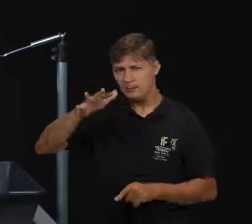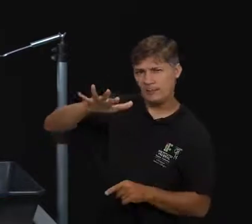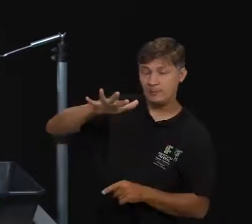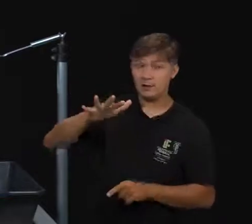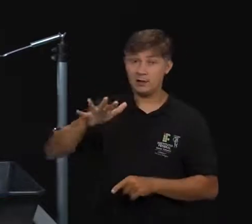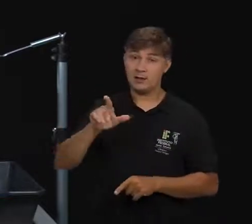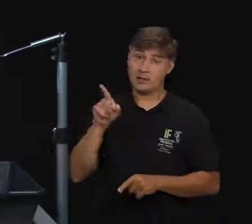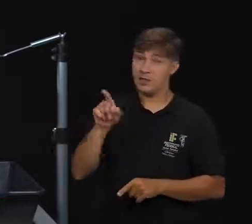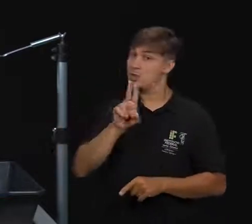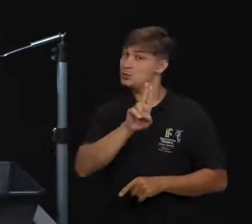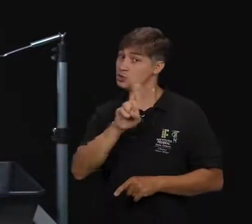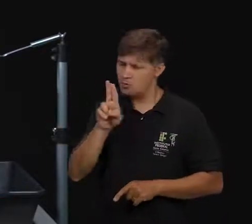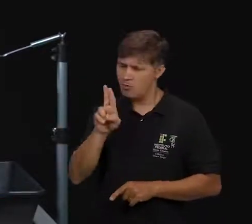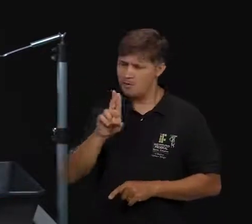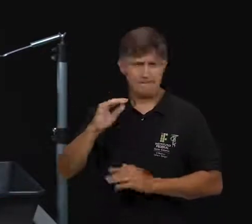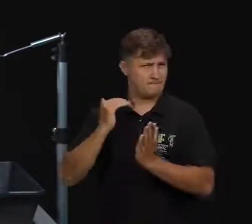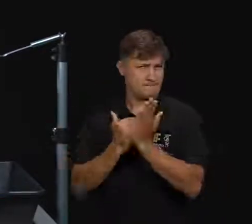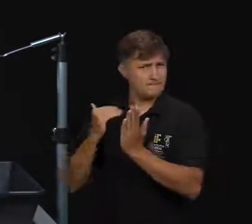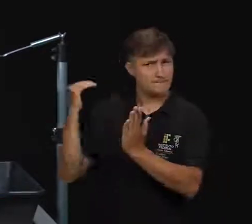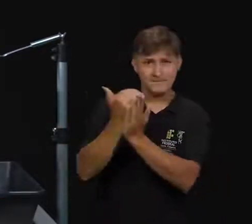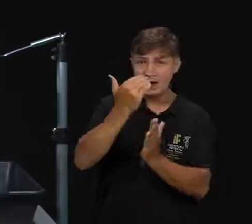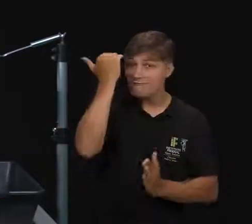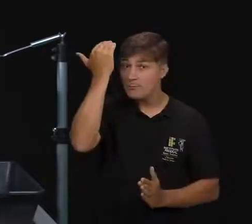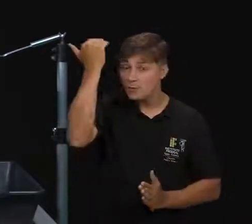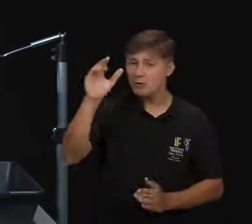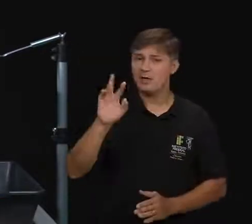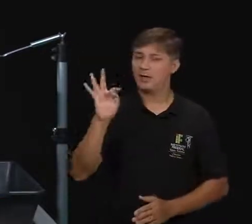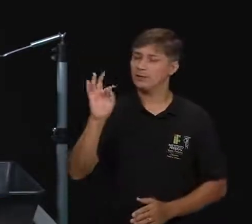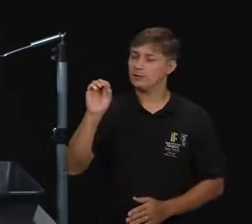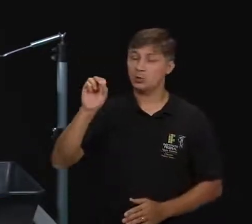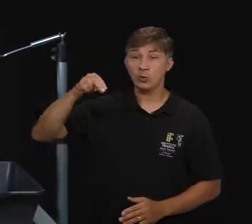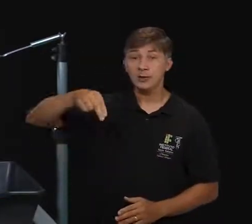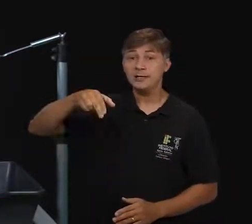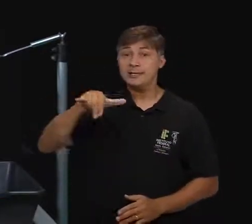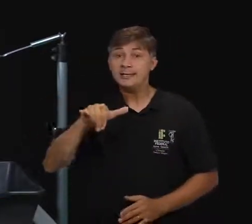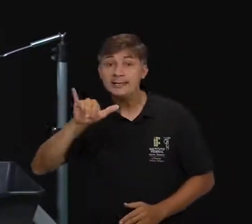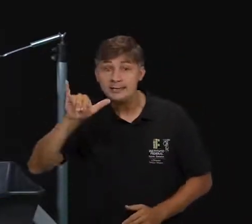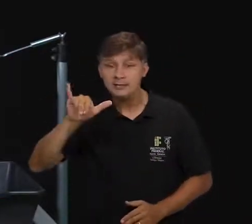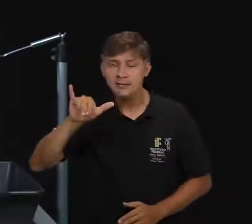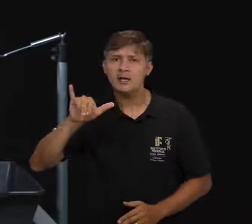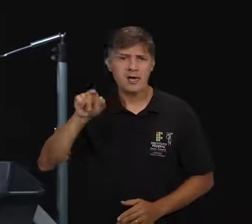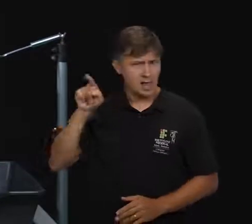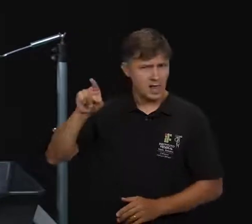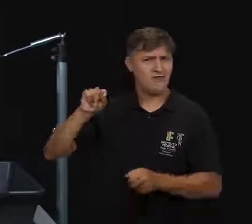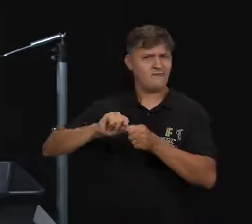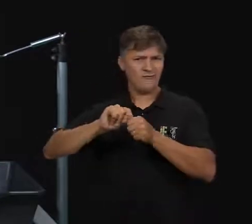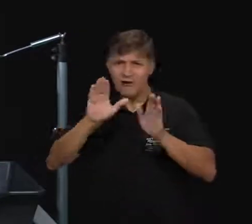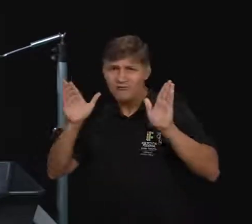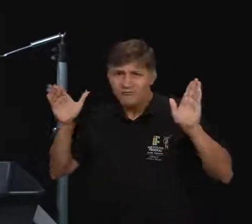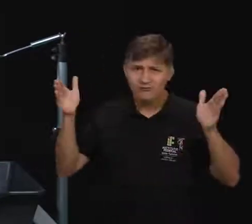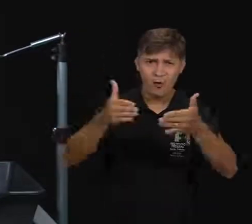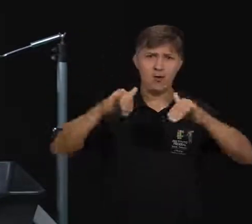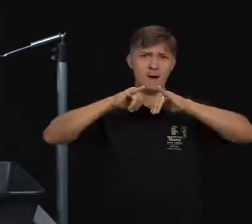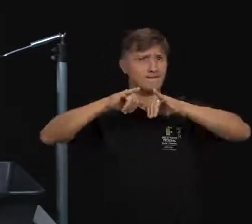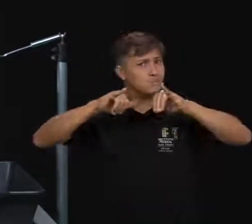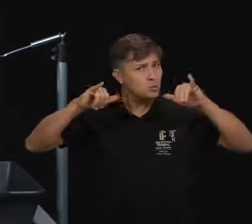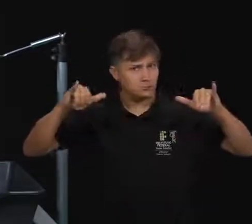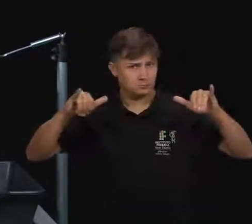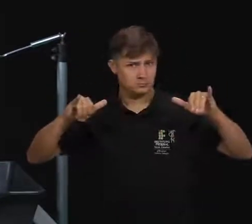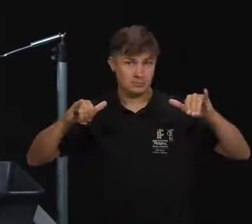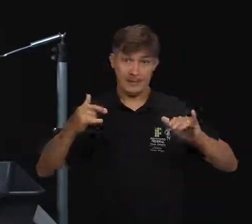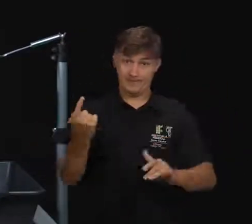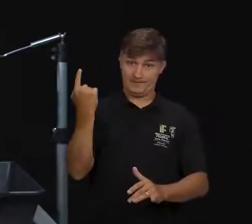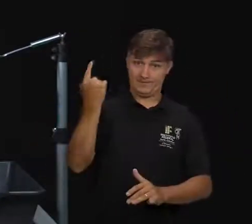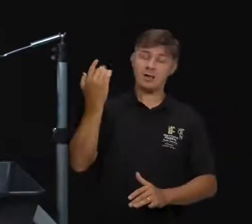1839, 40. Agora, o grande nome é o Tony Genérico, que ele faz isso como fim de publicidade mesmo.